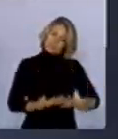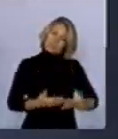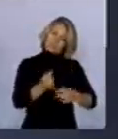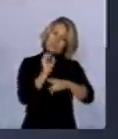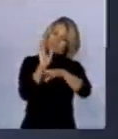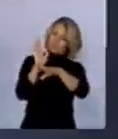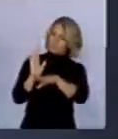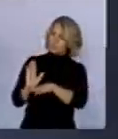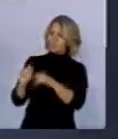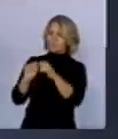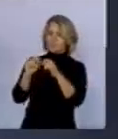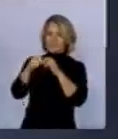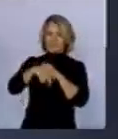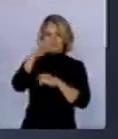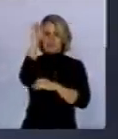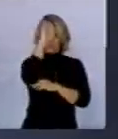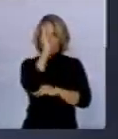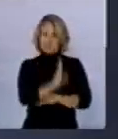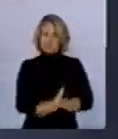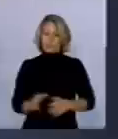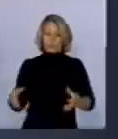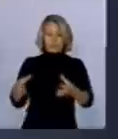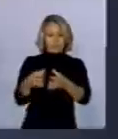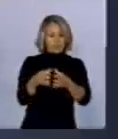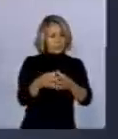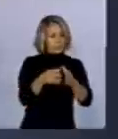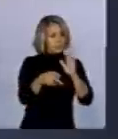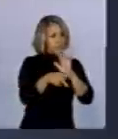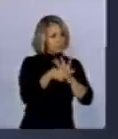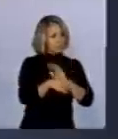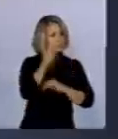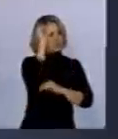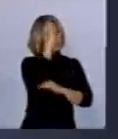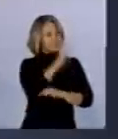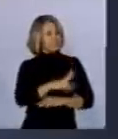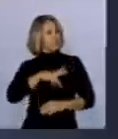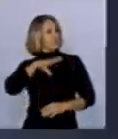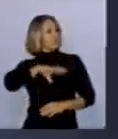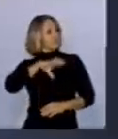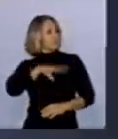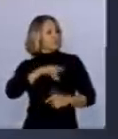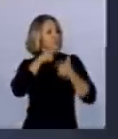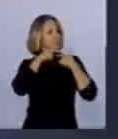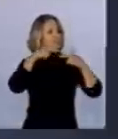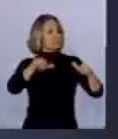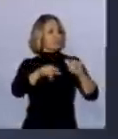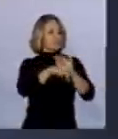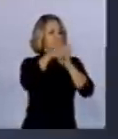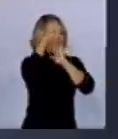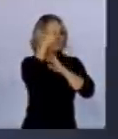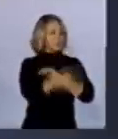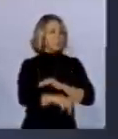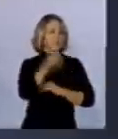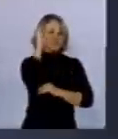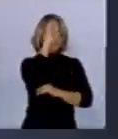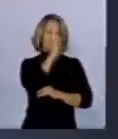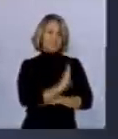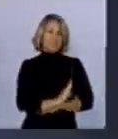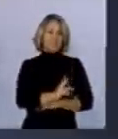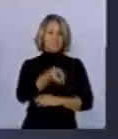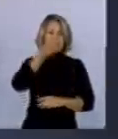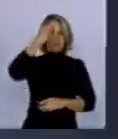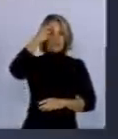foram feitos no Brasil com equipe brasileira em português para o público brasileiro e sobre a cultura